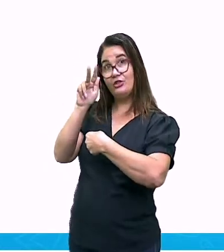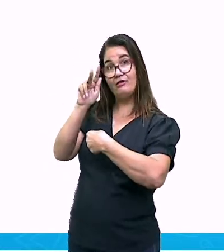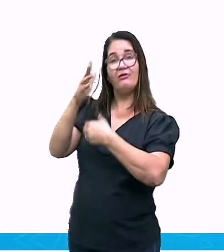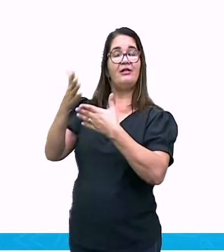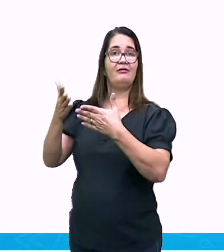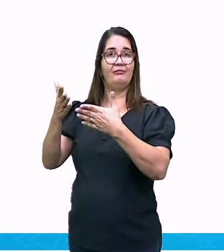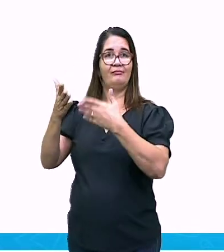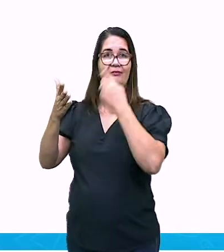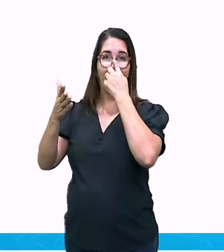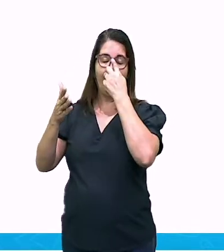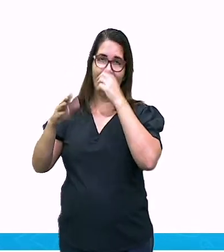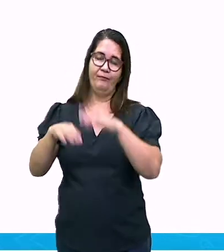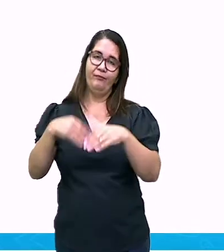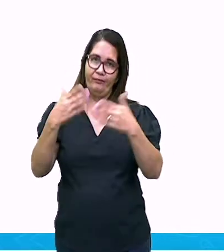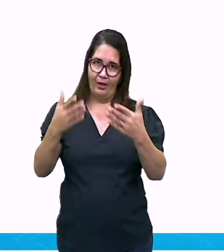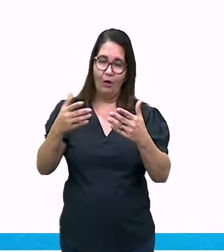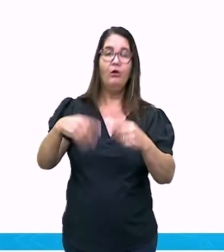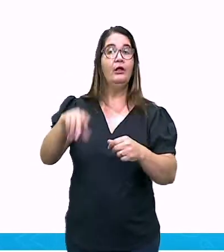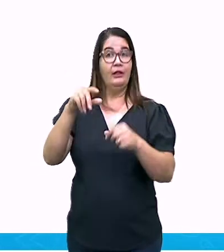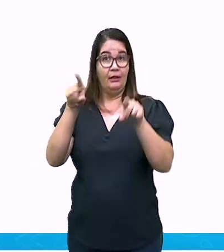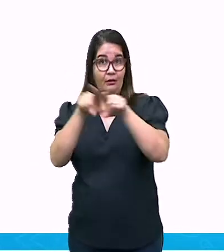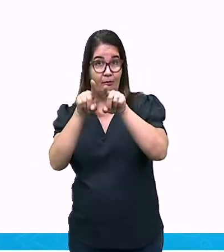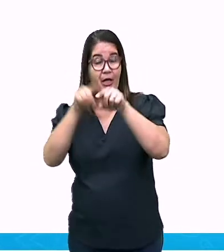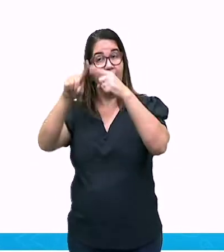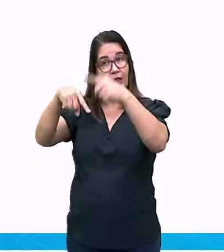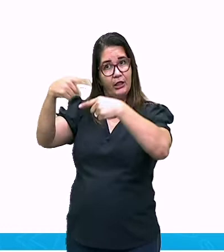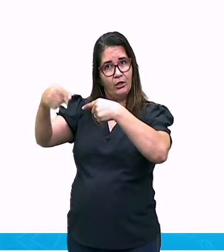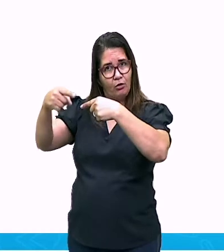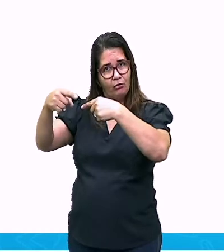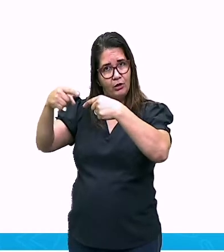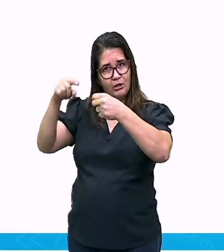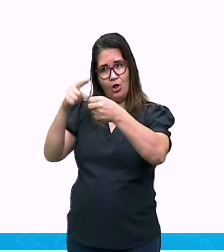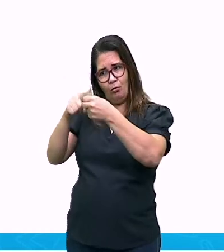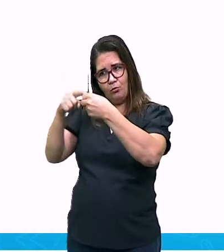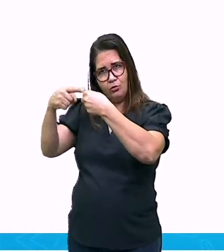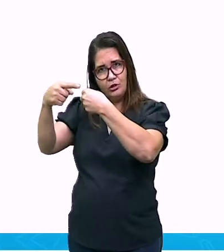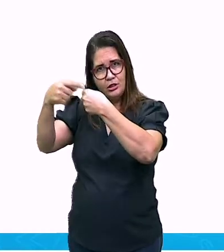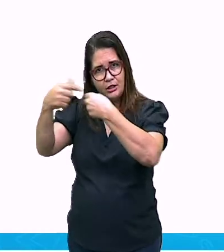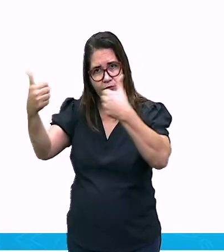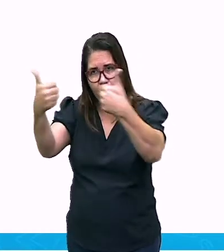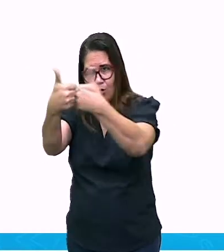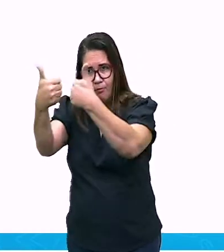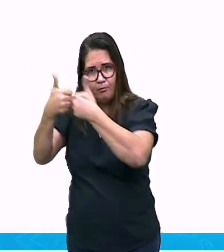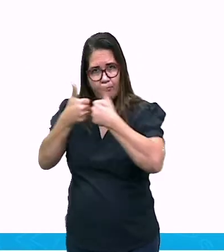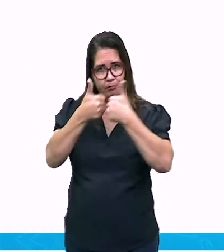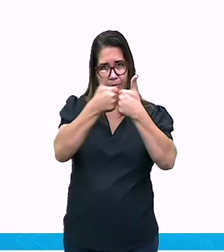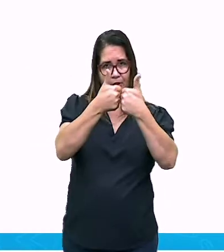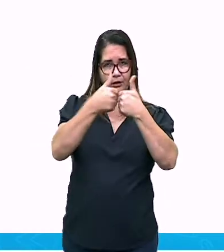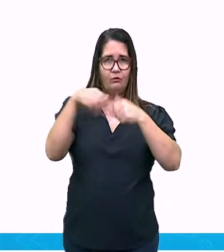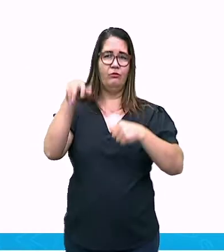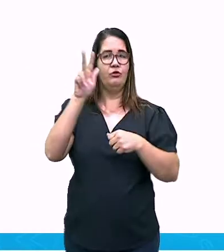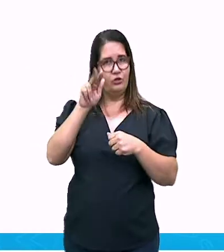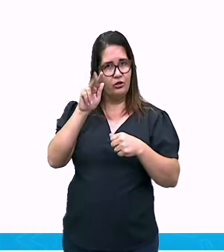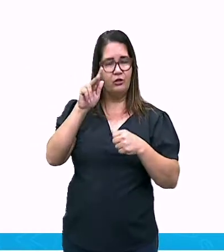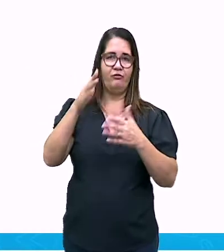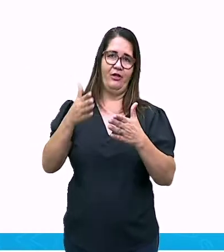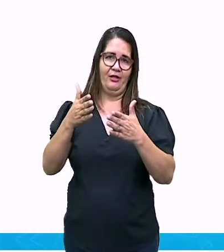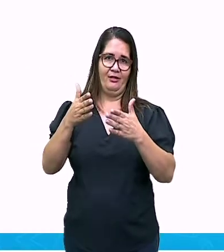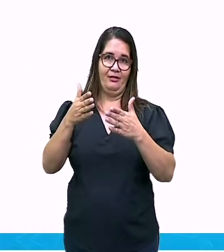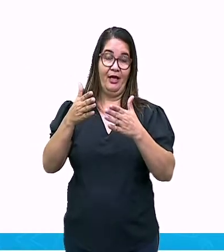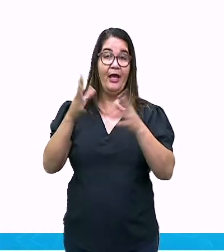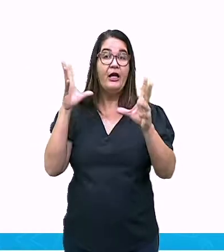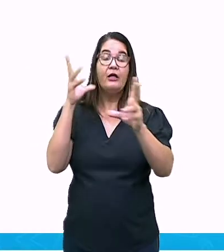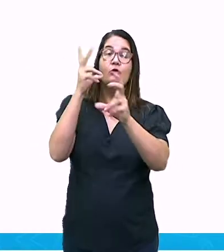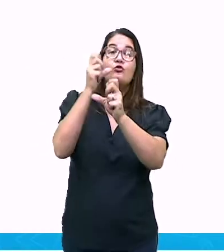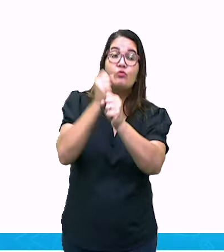aqui dentro da cidade, não, ok? Nós temos aqui um gráfico mostrando a população. A